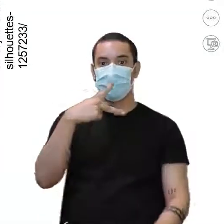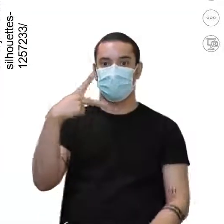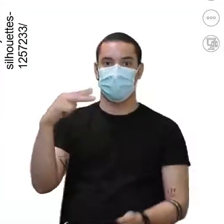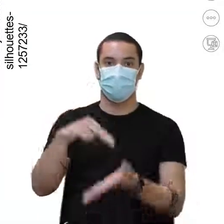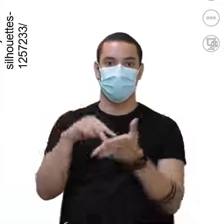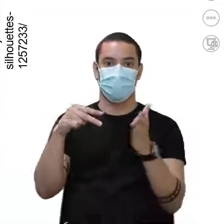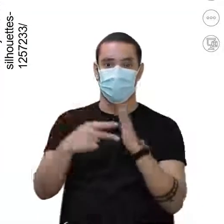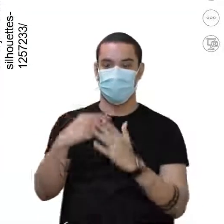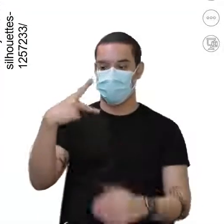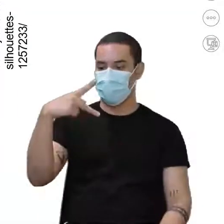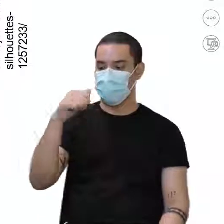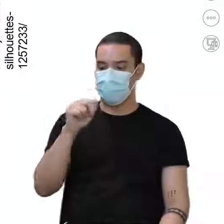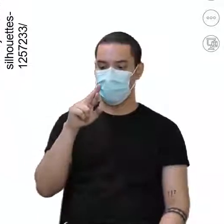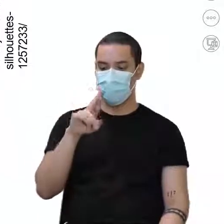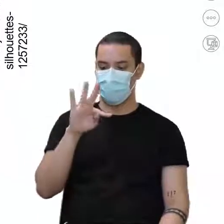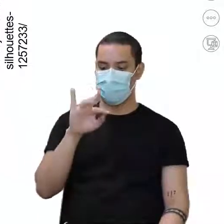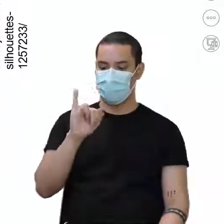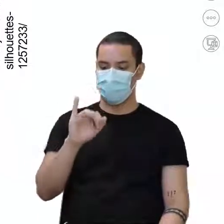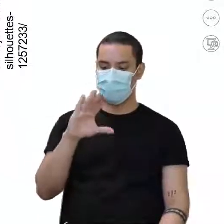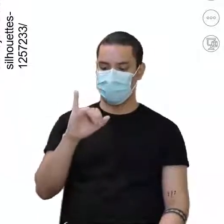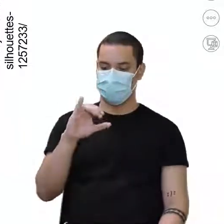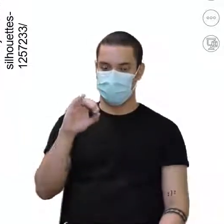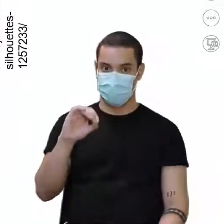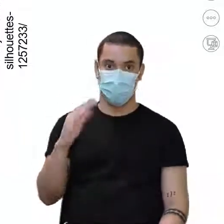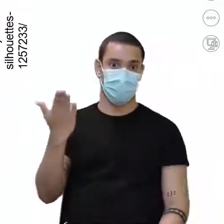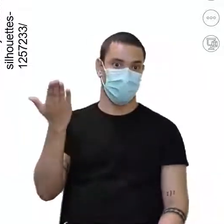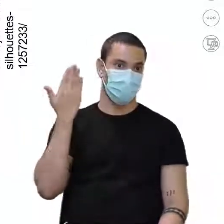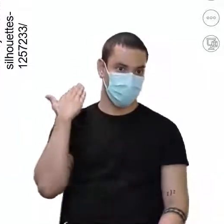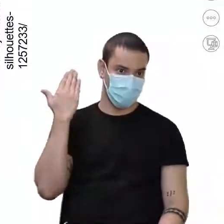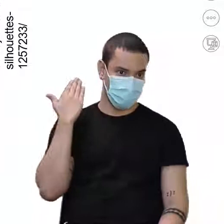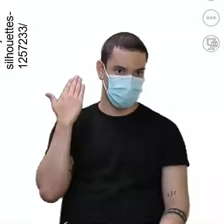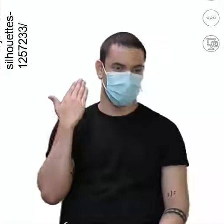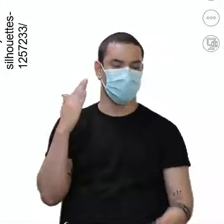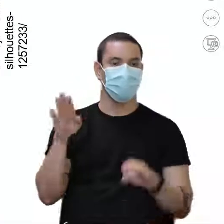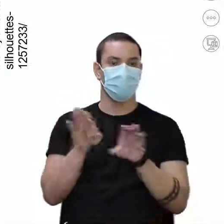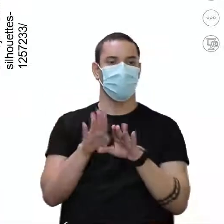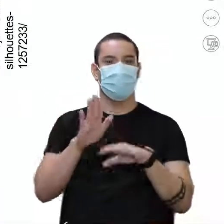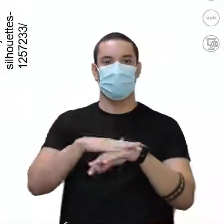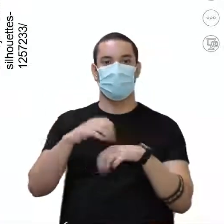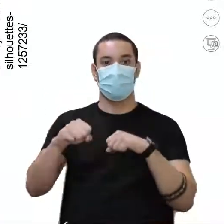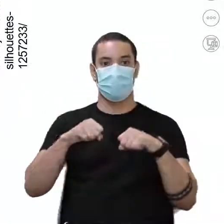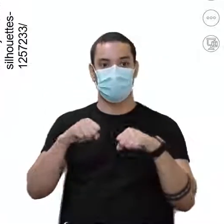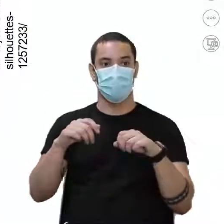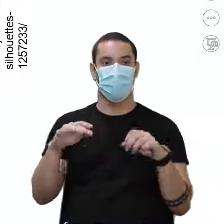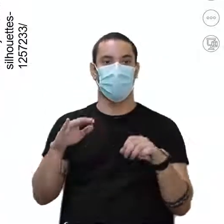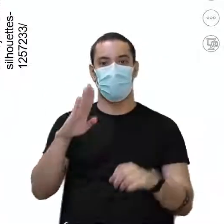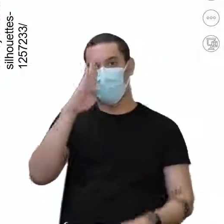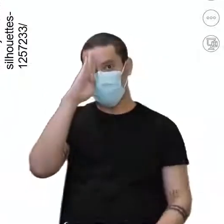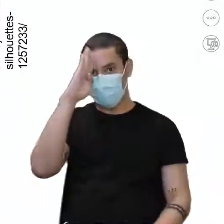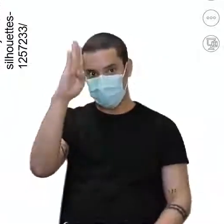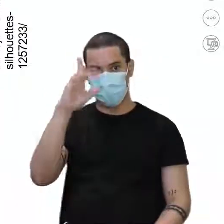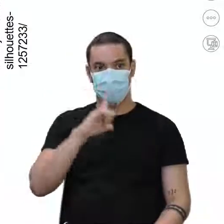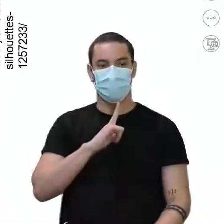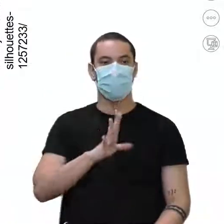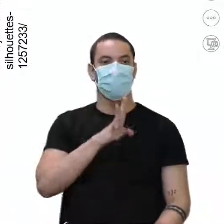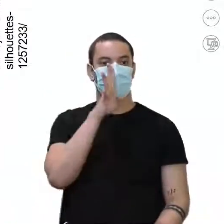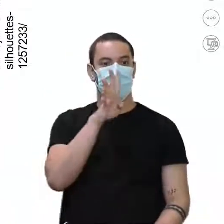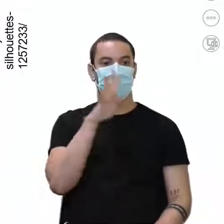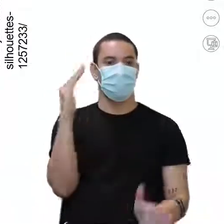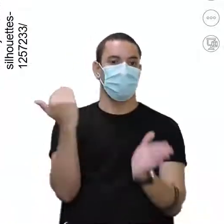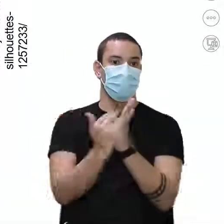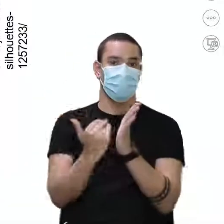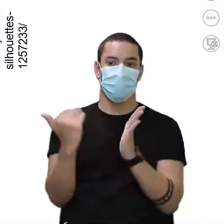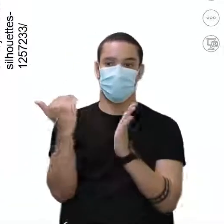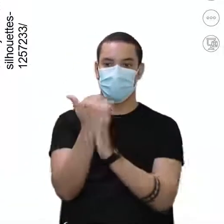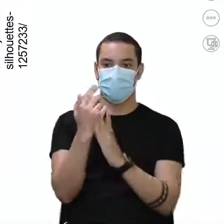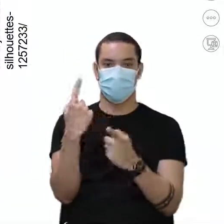pp. E o verbo doing, que é a minha outra ação, que é, na verdade, a ação principal aqui, onde tem esse exagero,